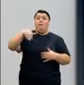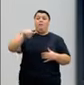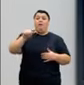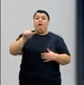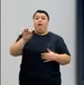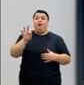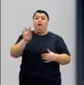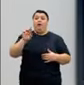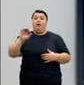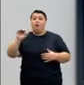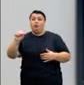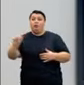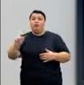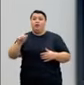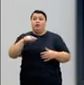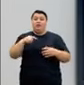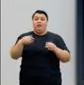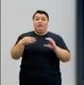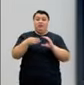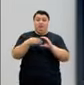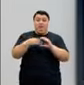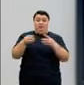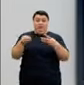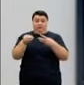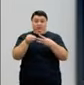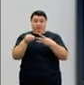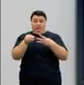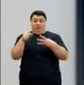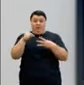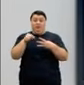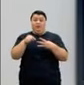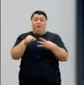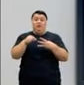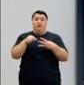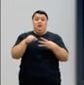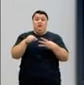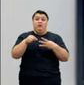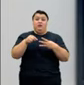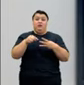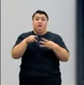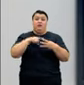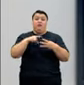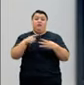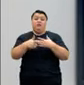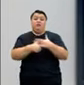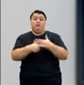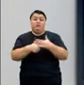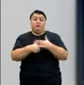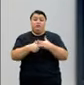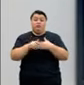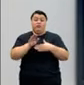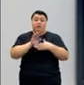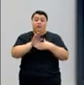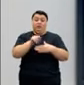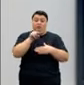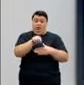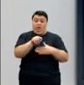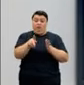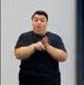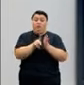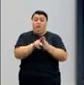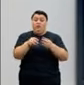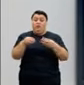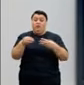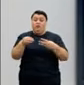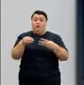estão associadas ao sistema imunitário, são células de defesa, e auxiliam essas células a amadurecerem. Também